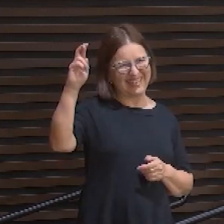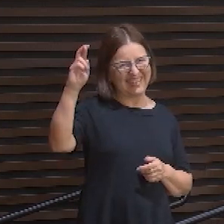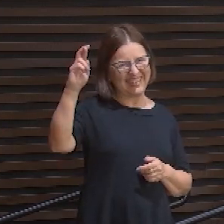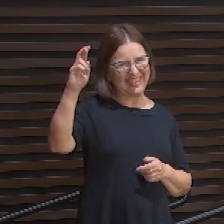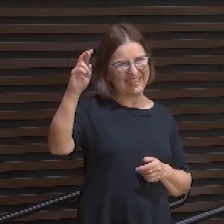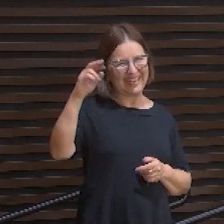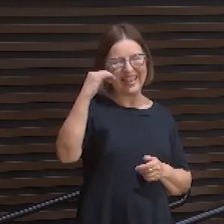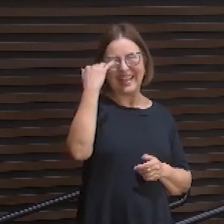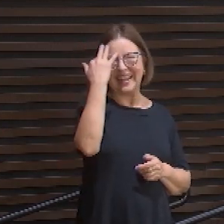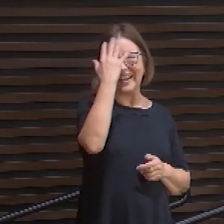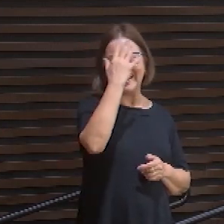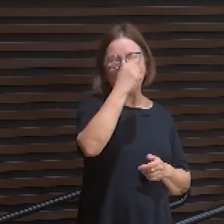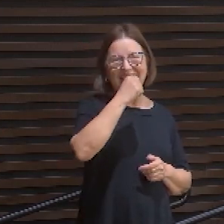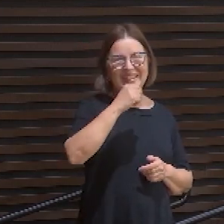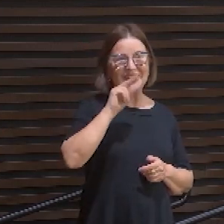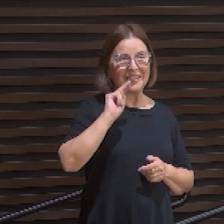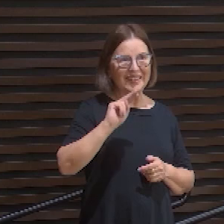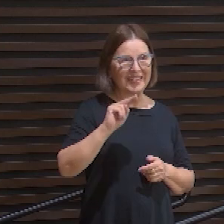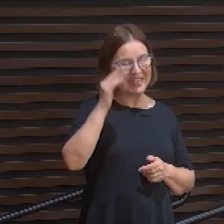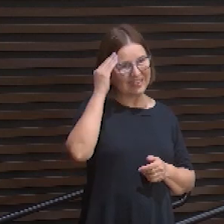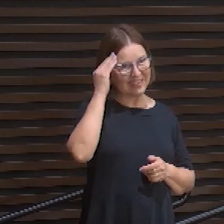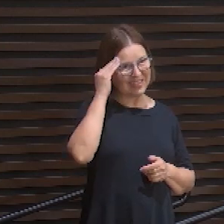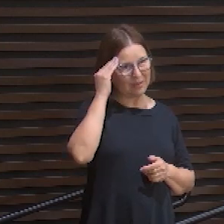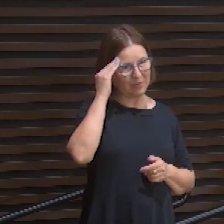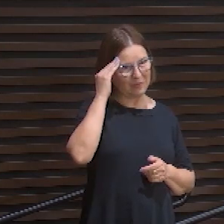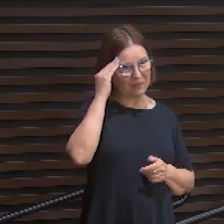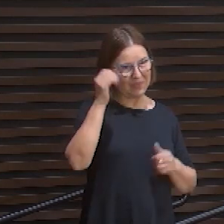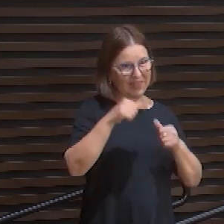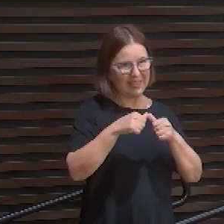surgiu lá da pedra